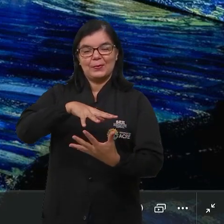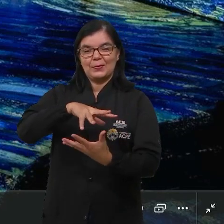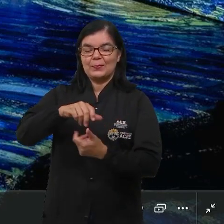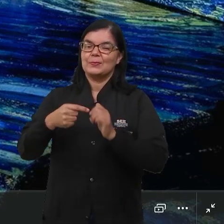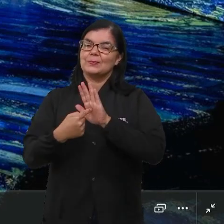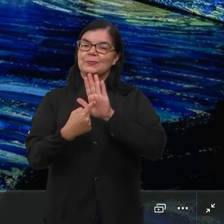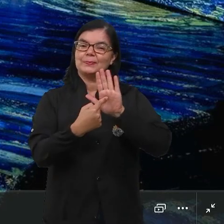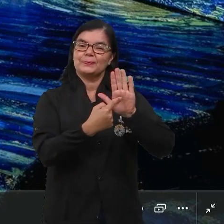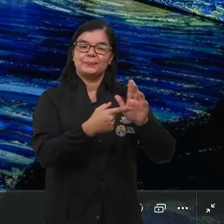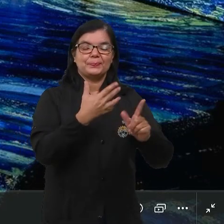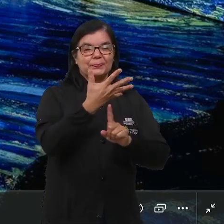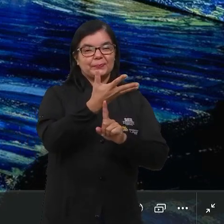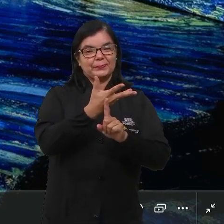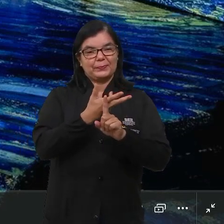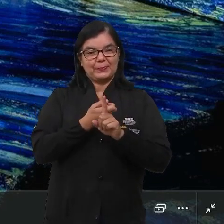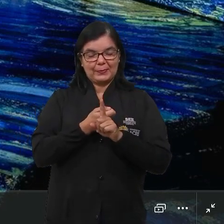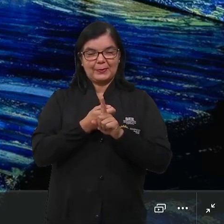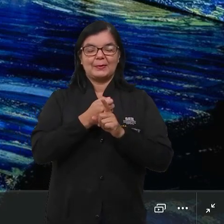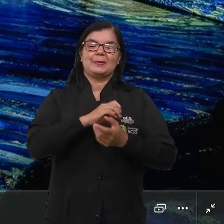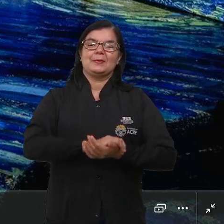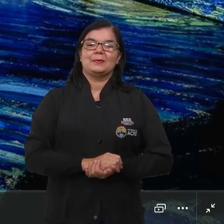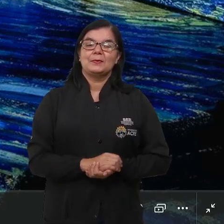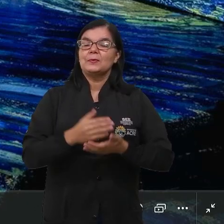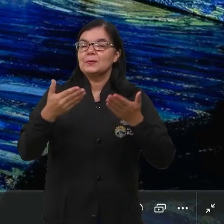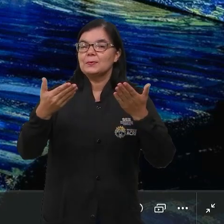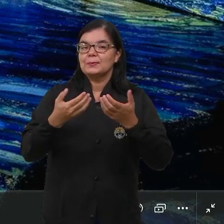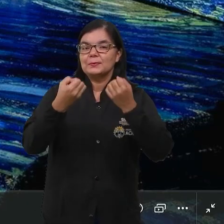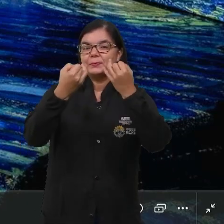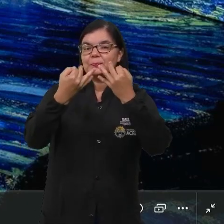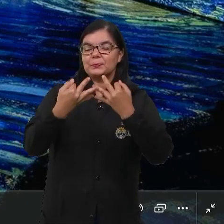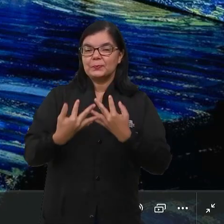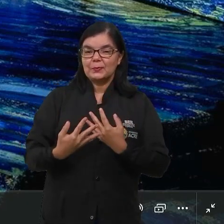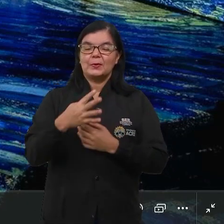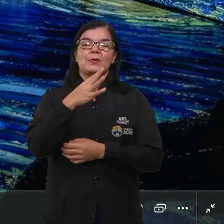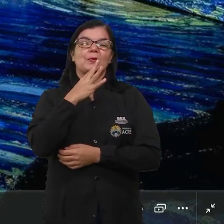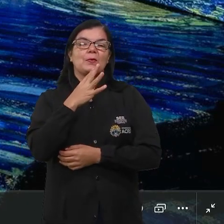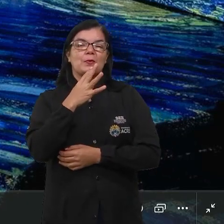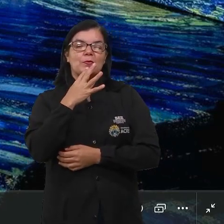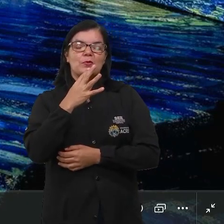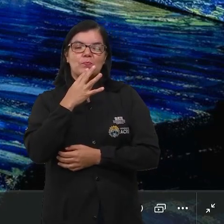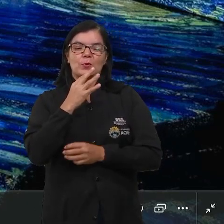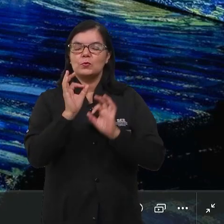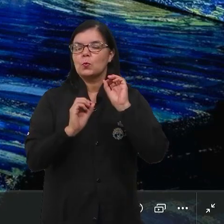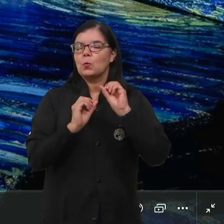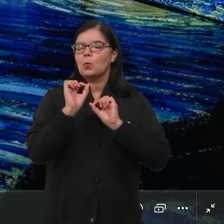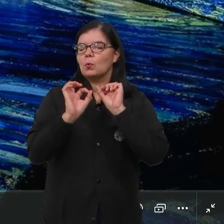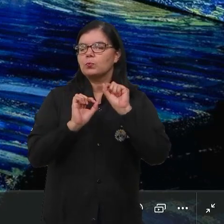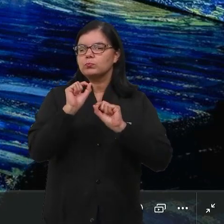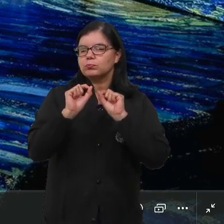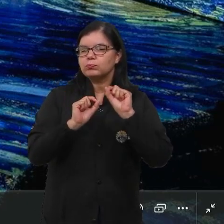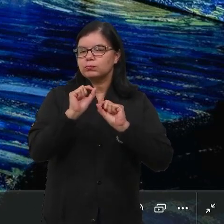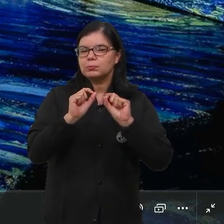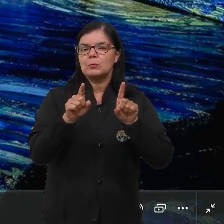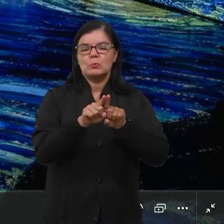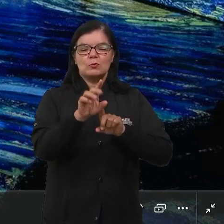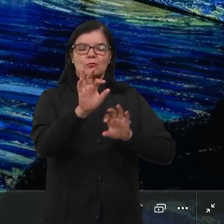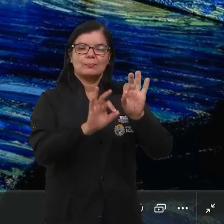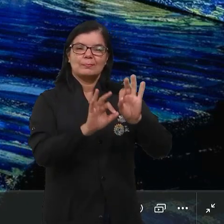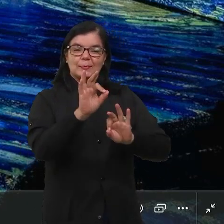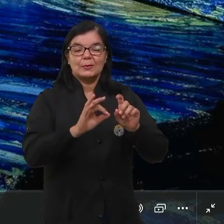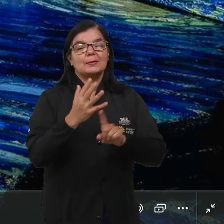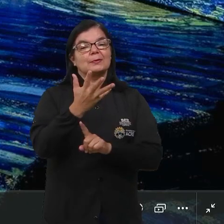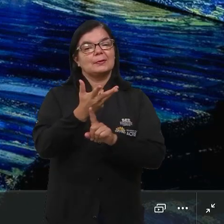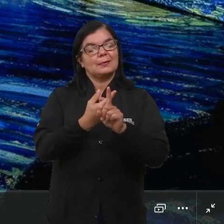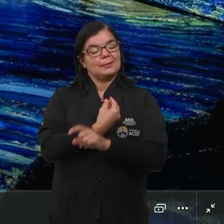das exposições artísticas. Hoje nós vamos conhecer esse universo da montagem de exposições e como a arte